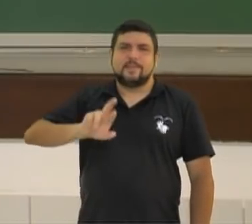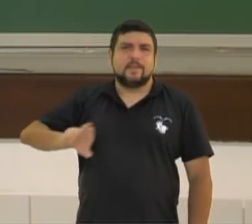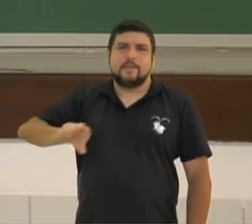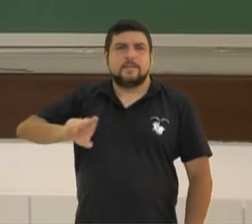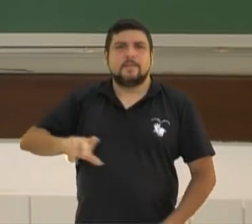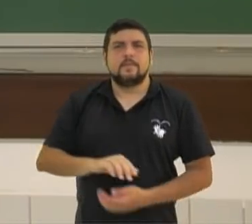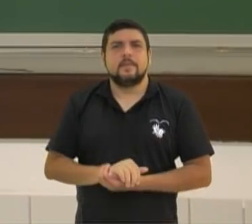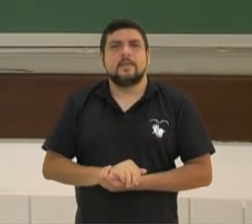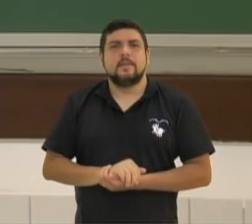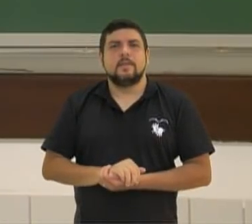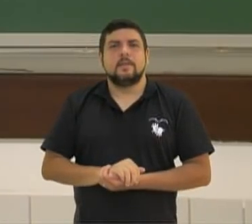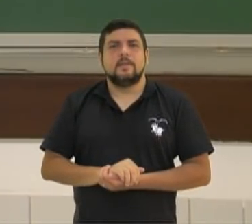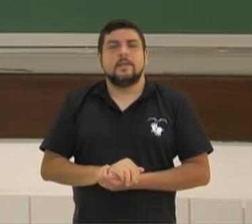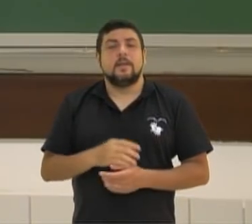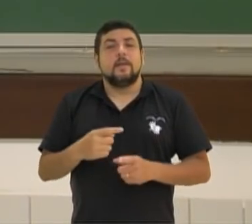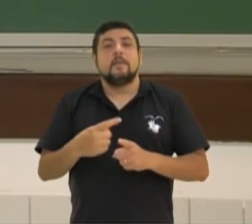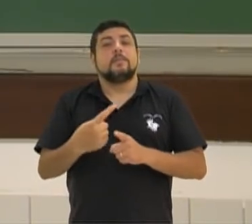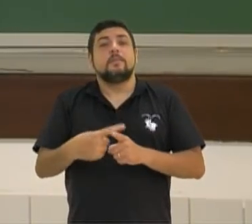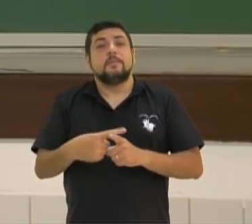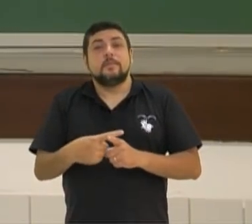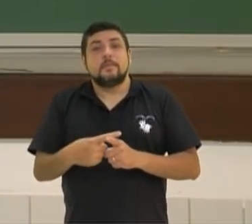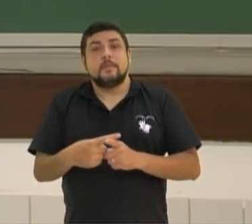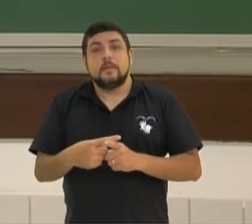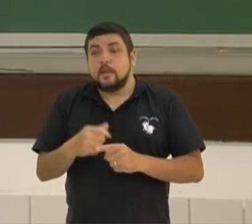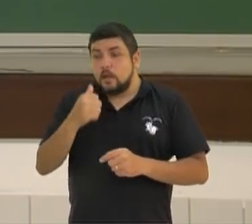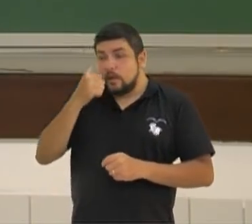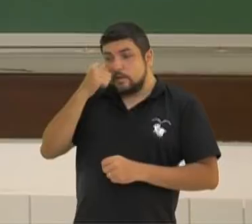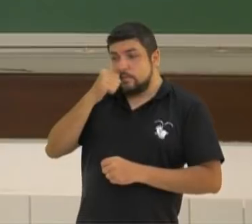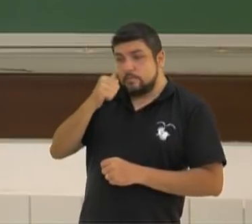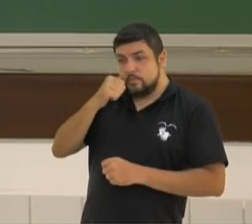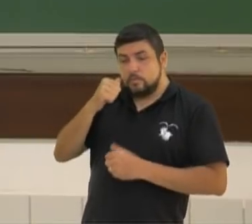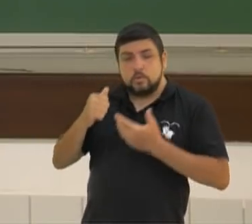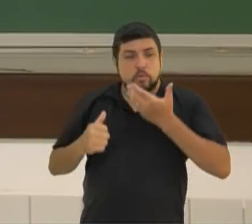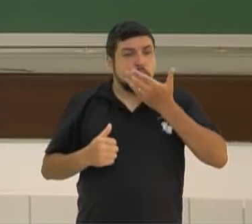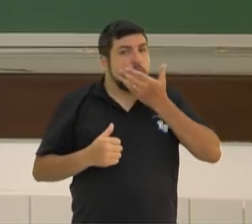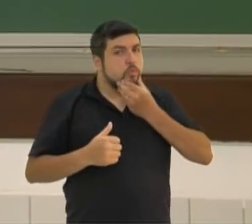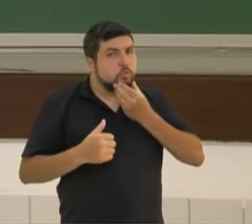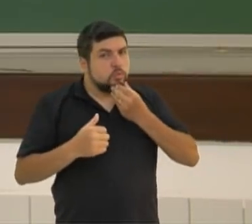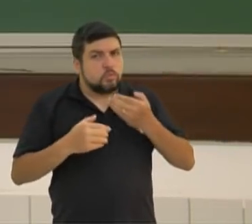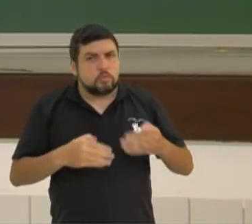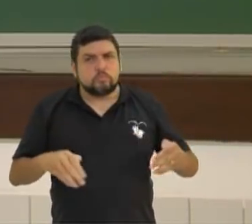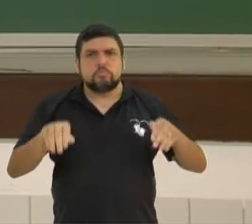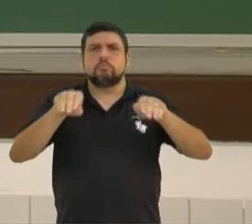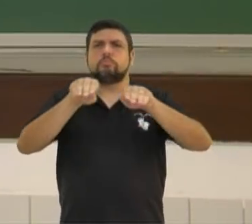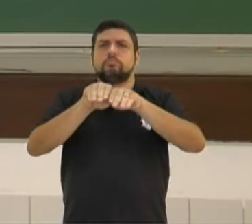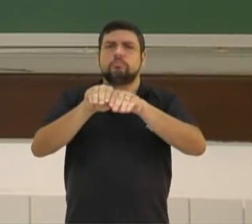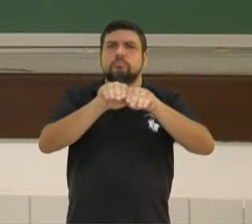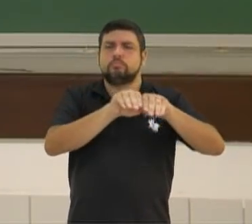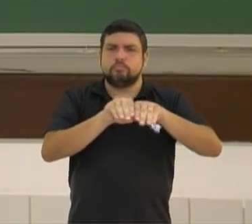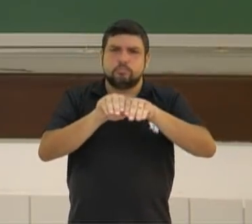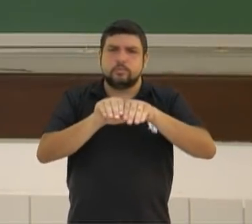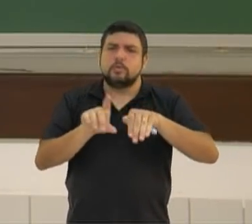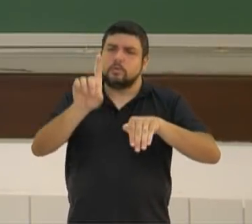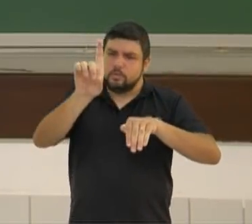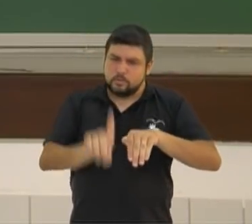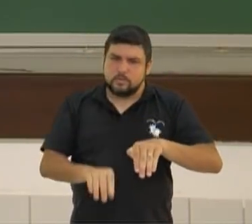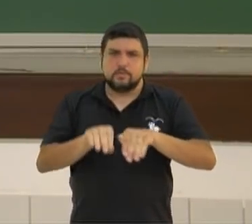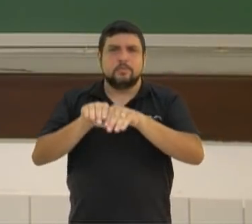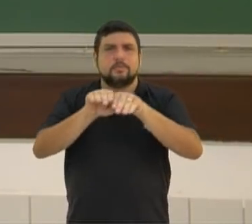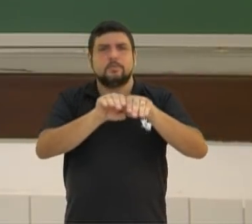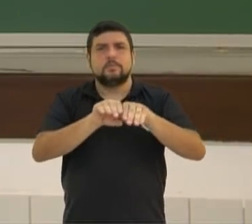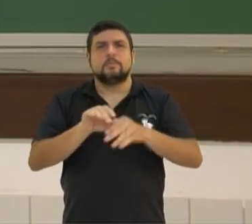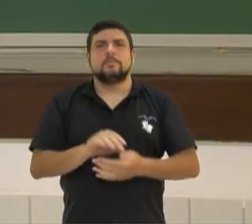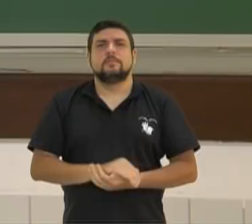E então o que eles podem mudar? The world. Muda o mundo, muda a visão das